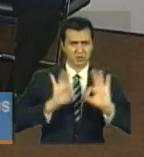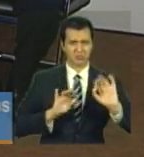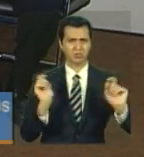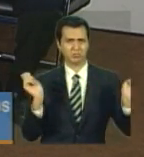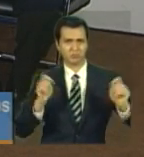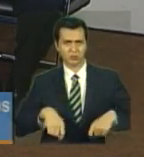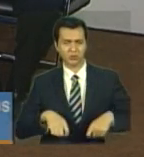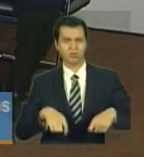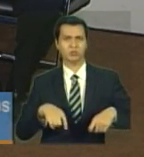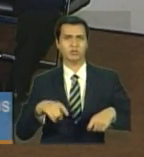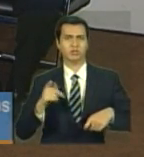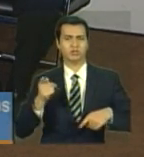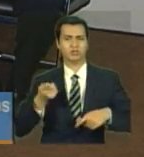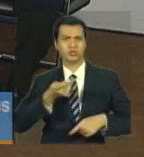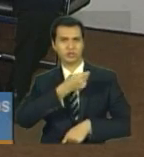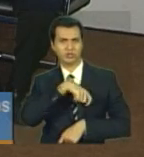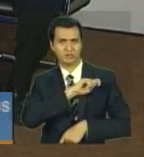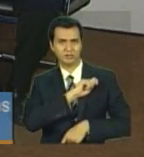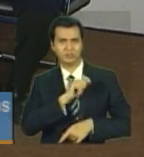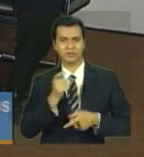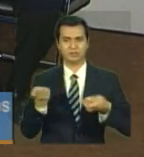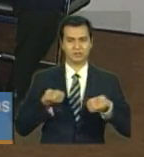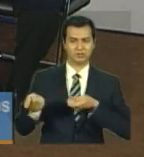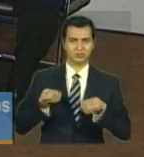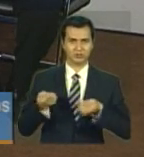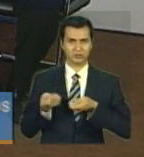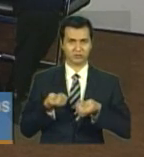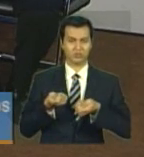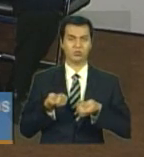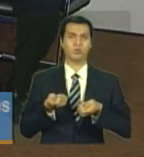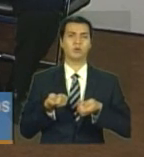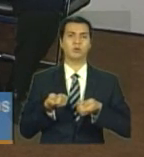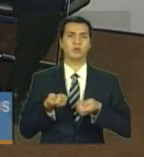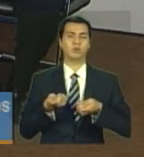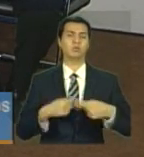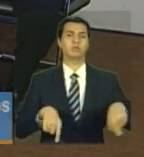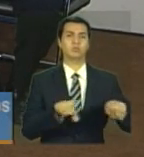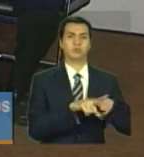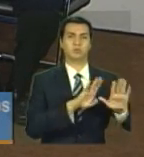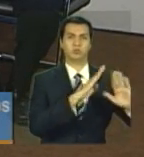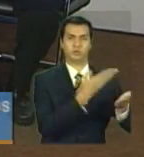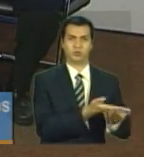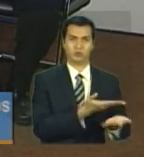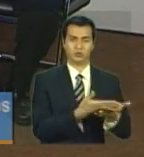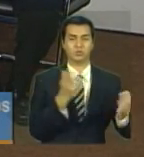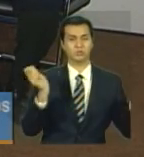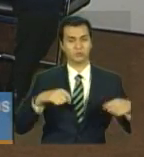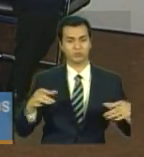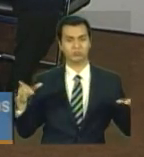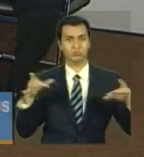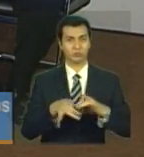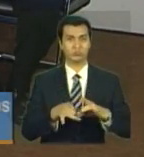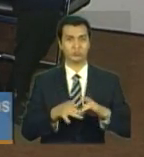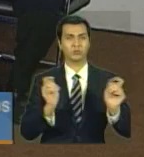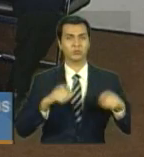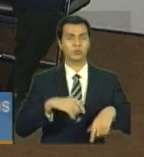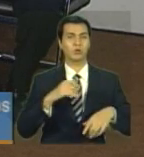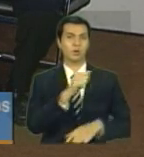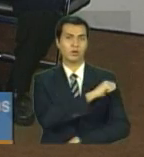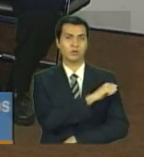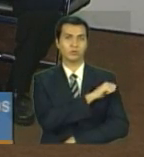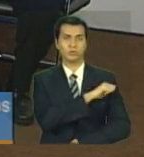políticas de SAM junto à rede de ensino desde os primeiros anos, possibilitando que os alunos já possam crescer com